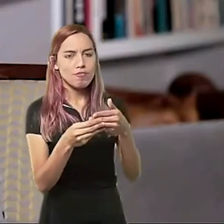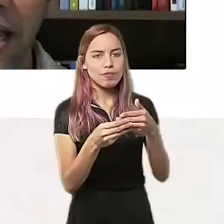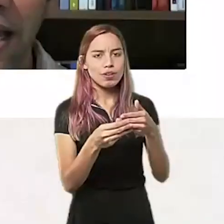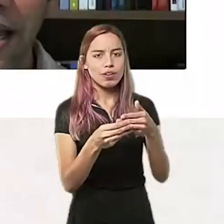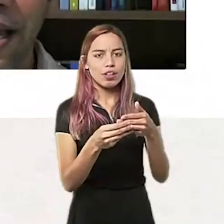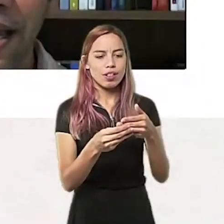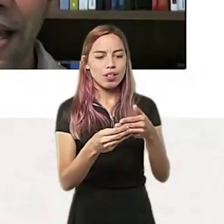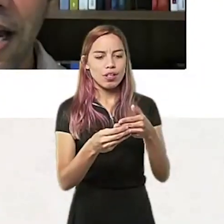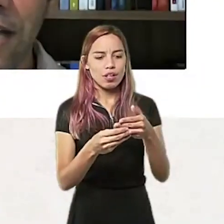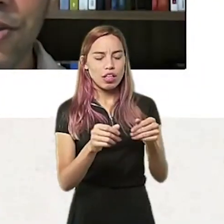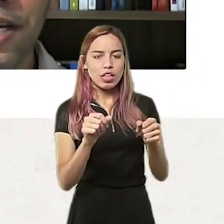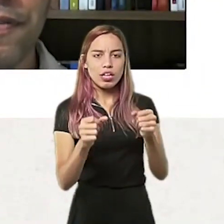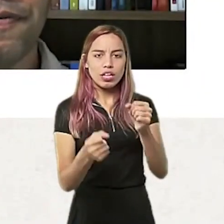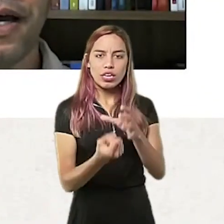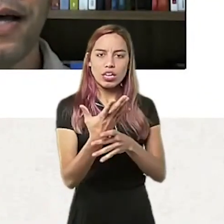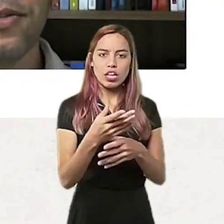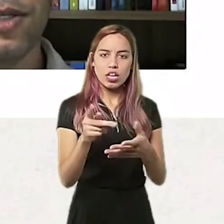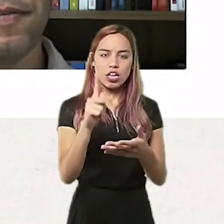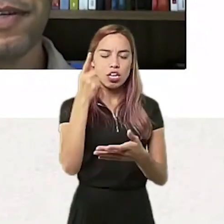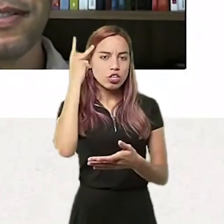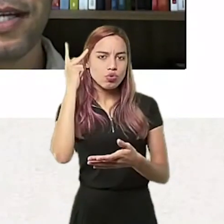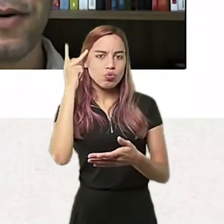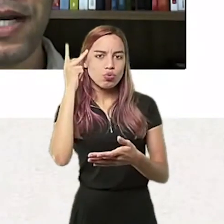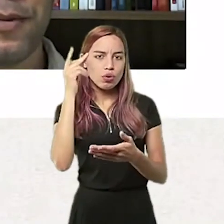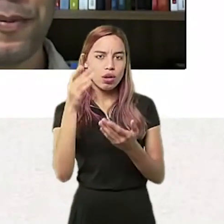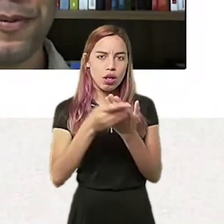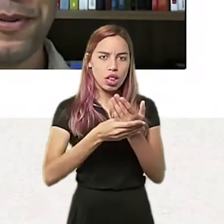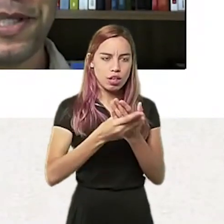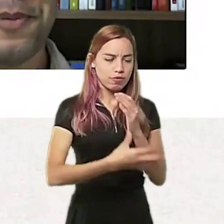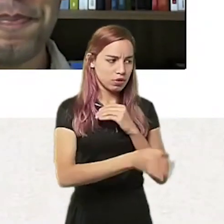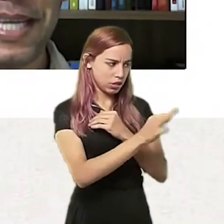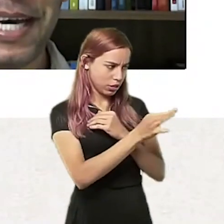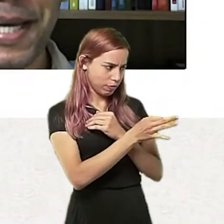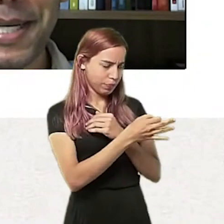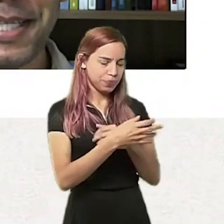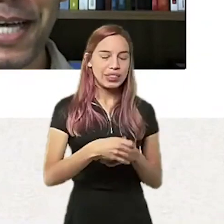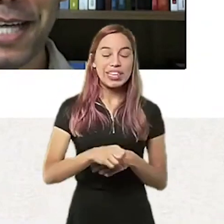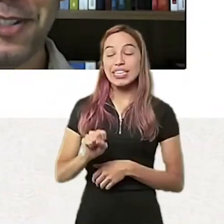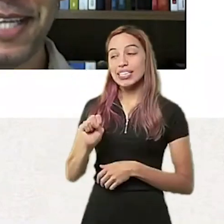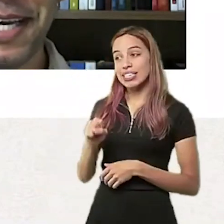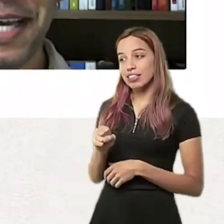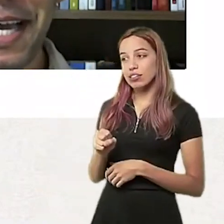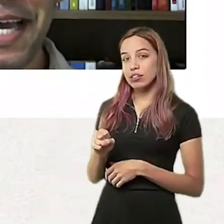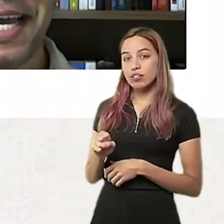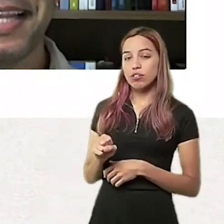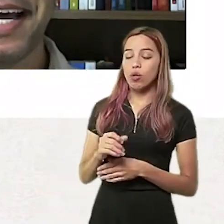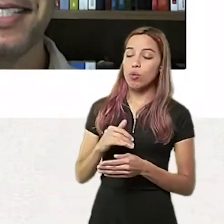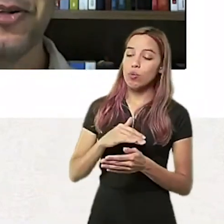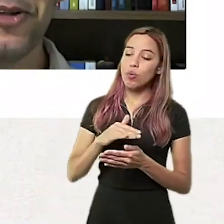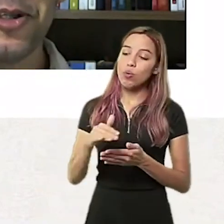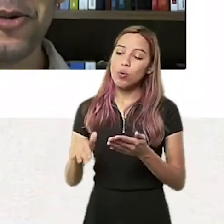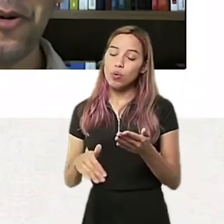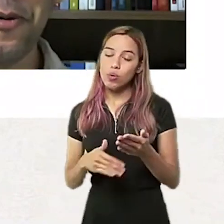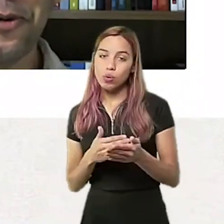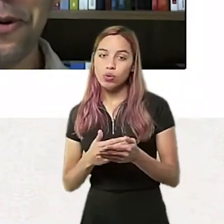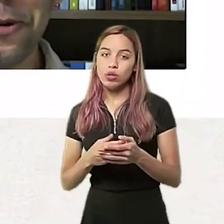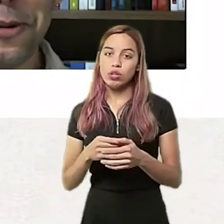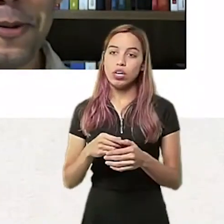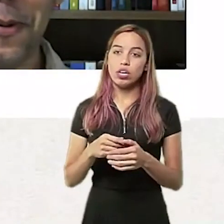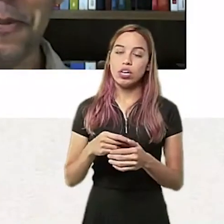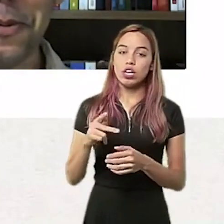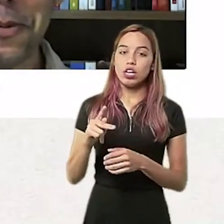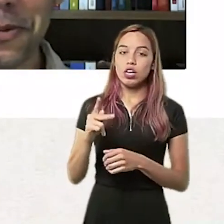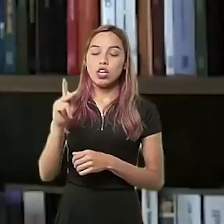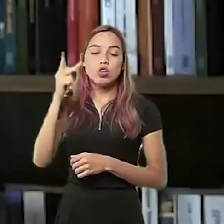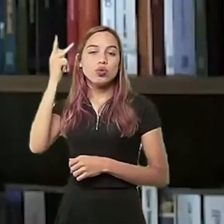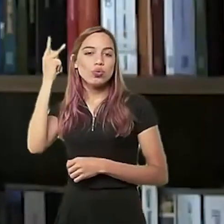Sim. Acho que toda ficção, ela no fundo tem um pé na realidade, né? Ela nasce do nosso